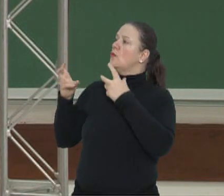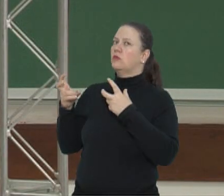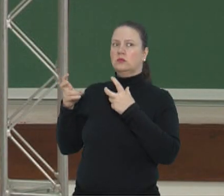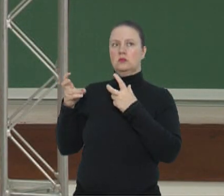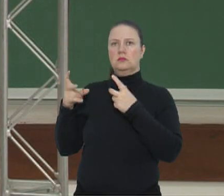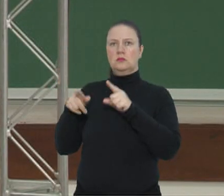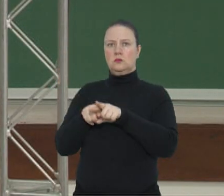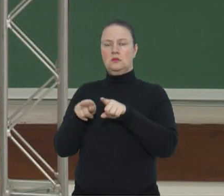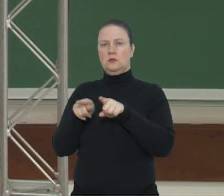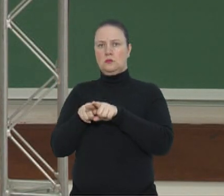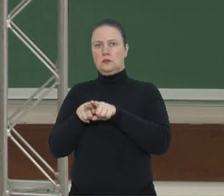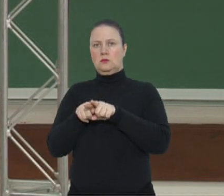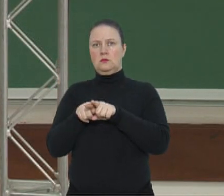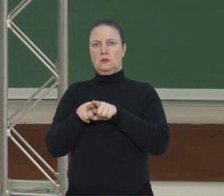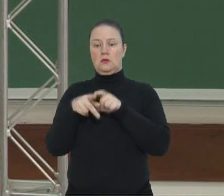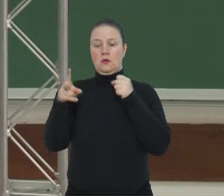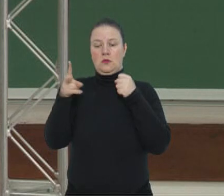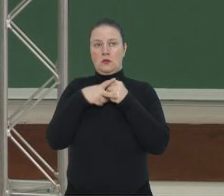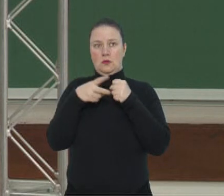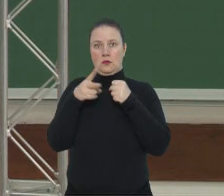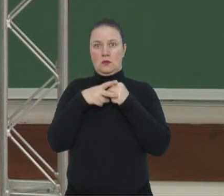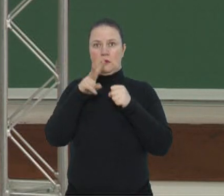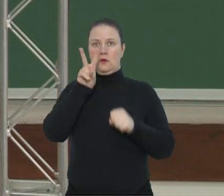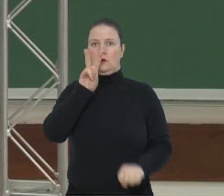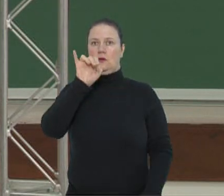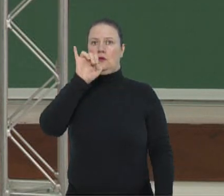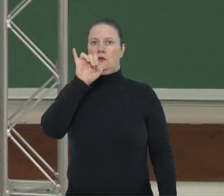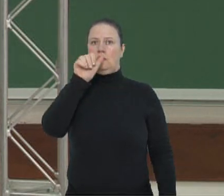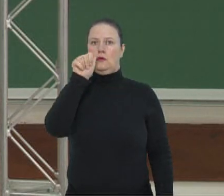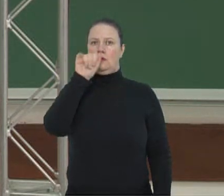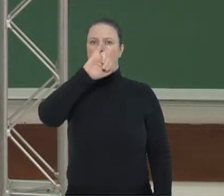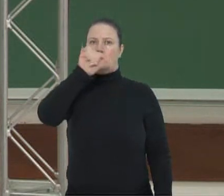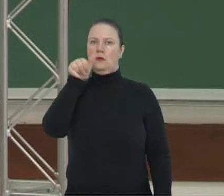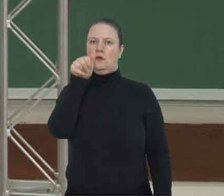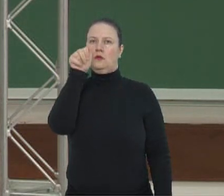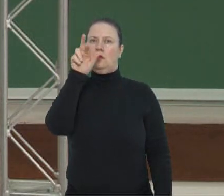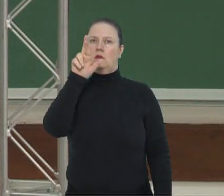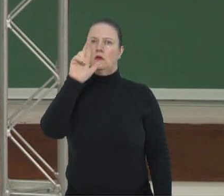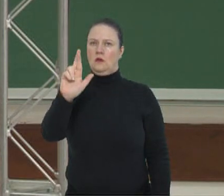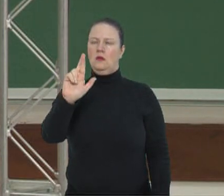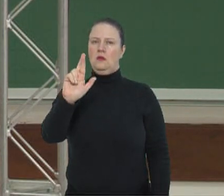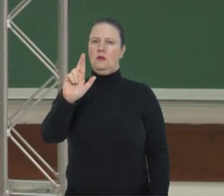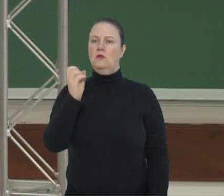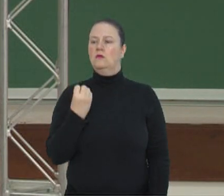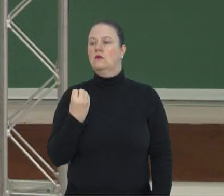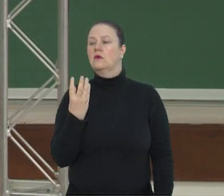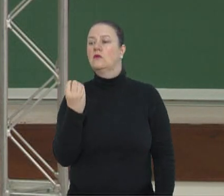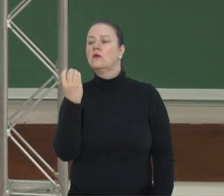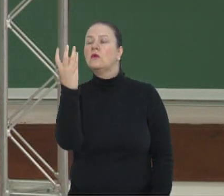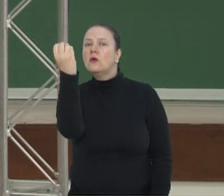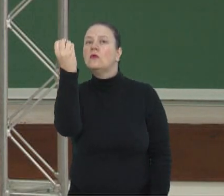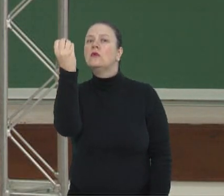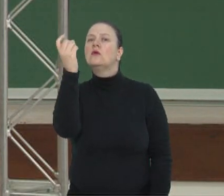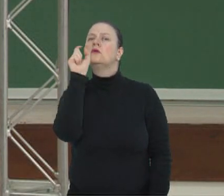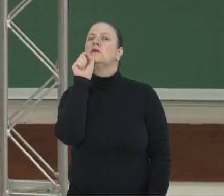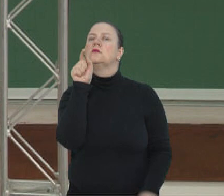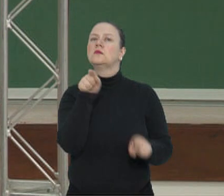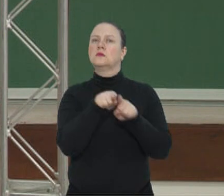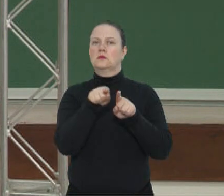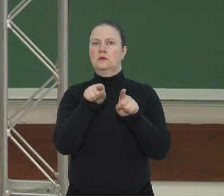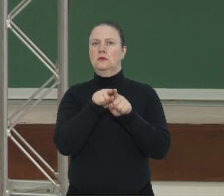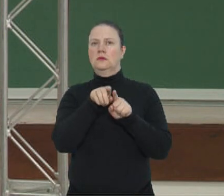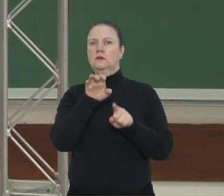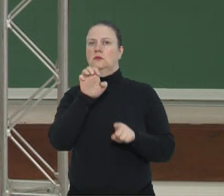juntamente a esse verbo viajar, né, ele utiliza ali o verbo ser, indicando, né, viajar